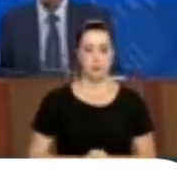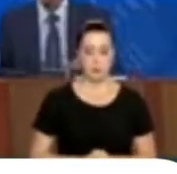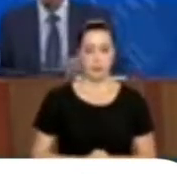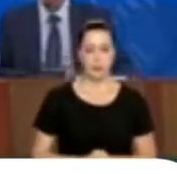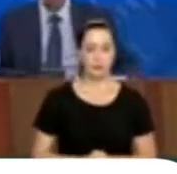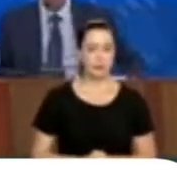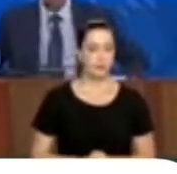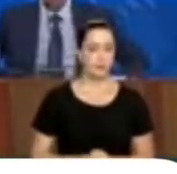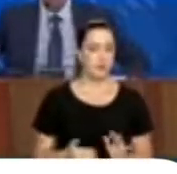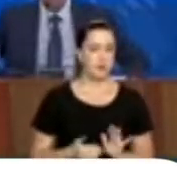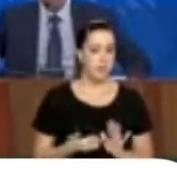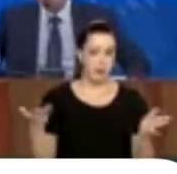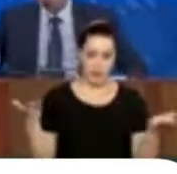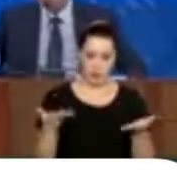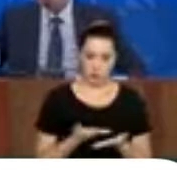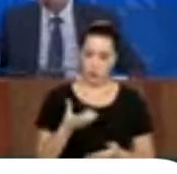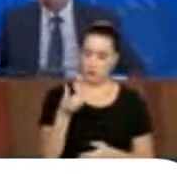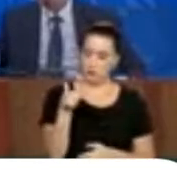nós temos até o momento